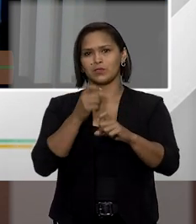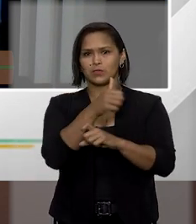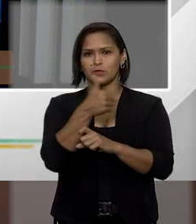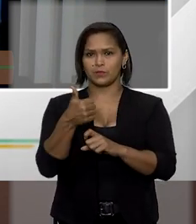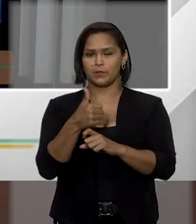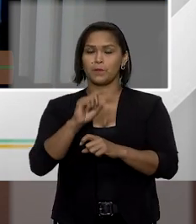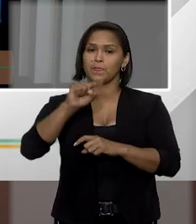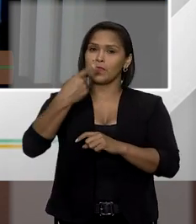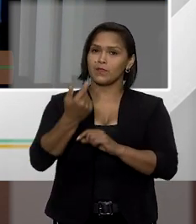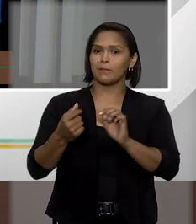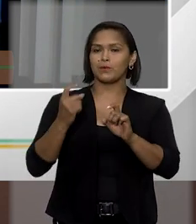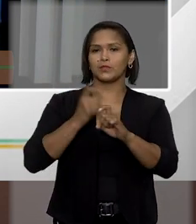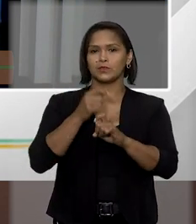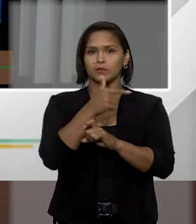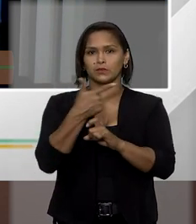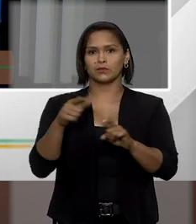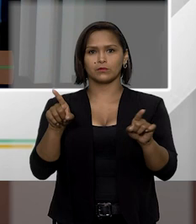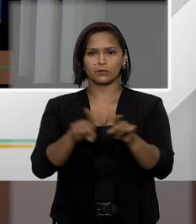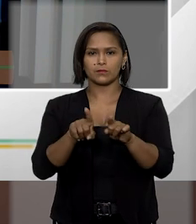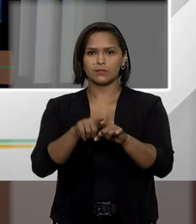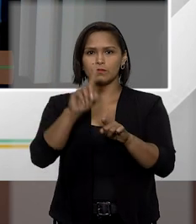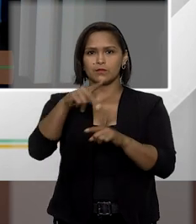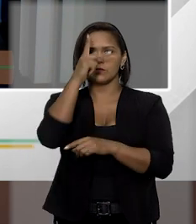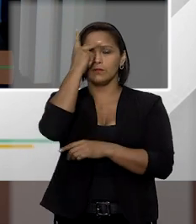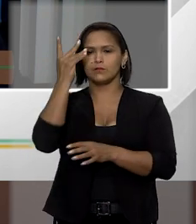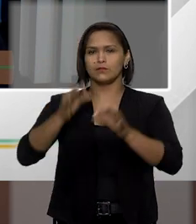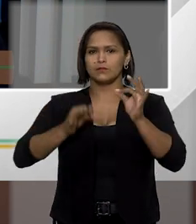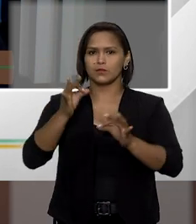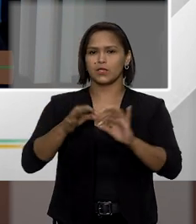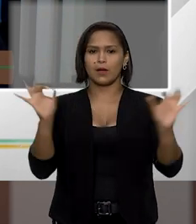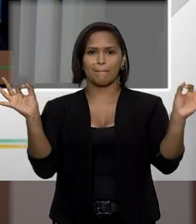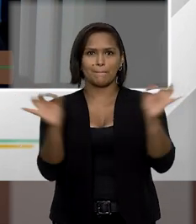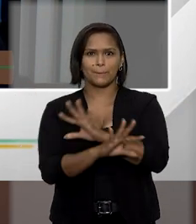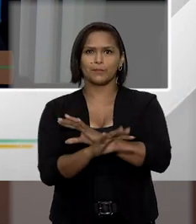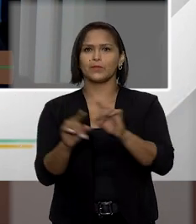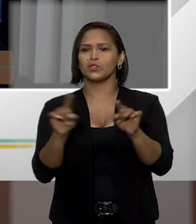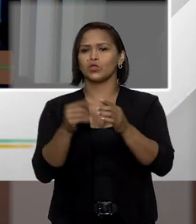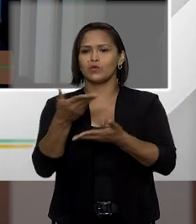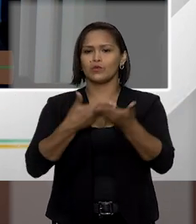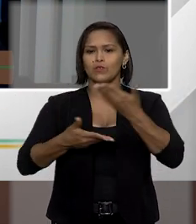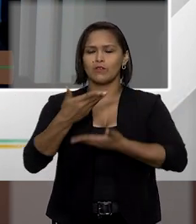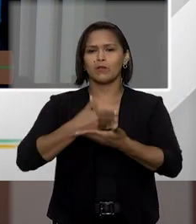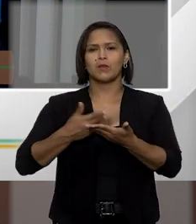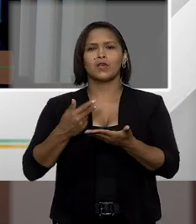inciso 1. Depois, no inciso 2, há a disposição de que a pessoa jurídica cesse completamente seu